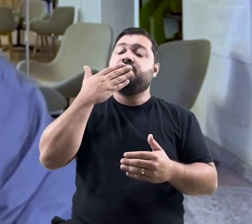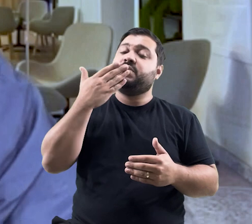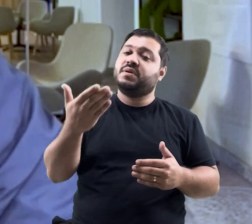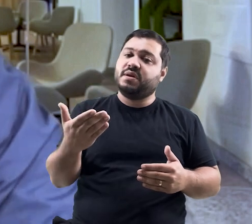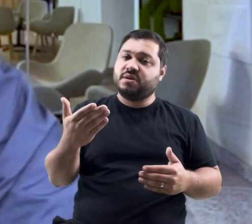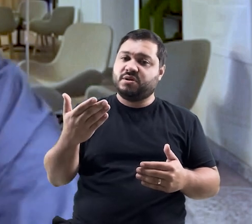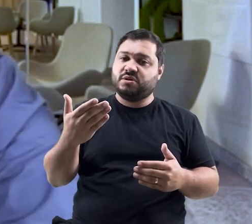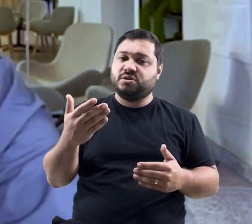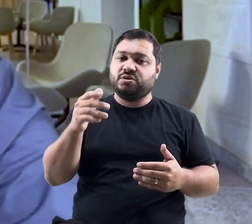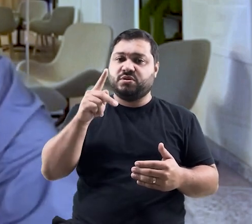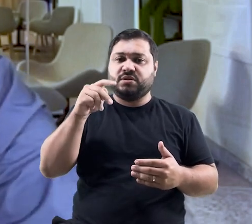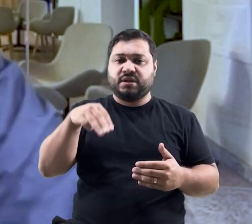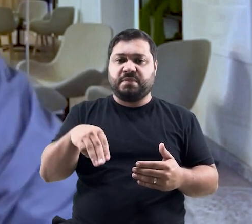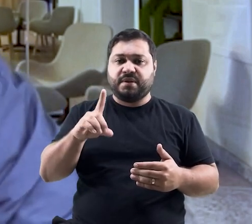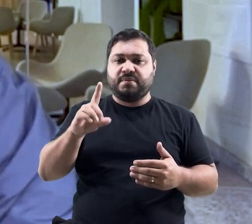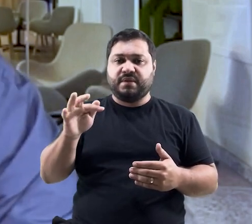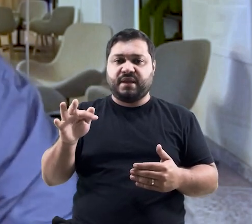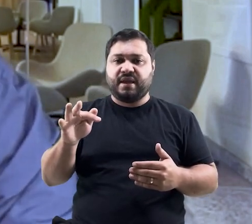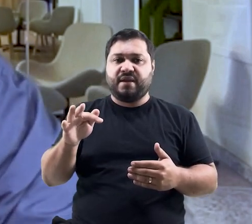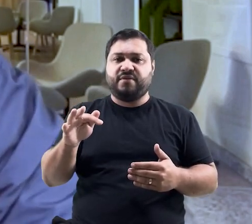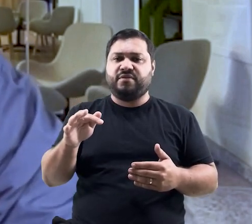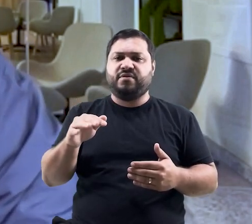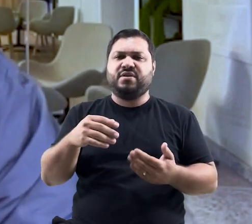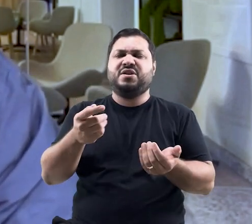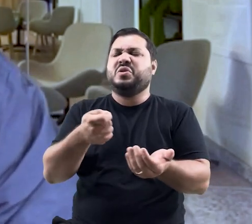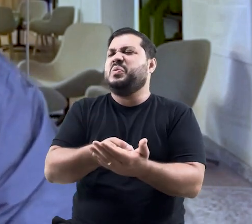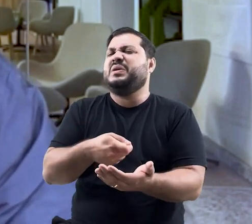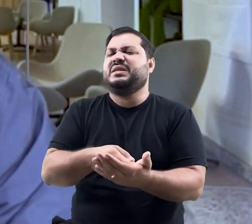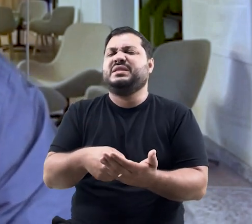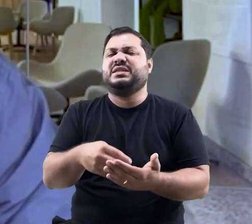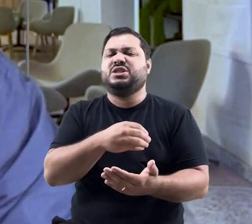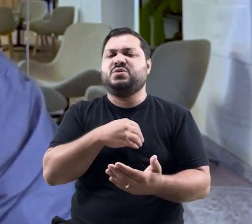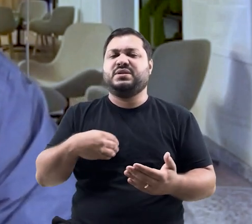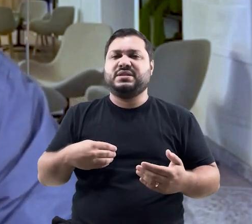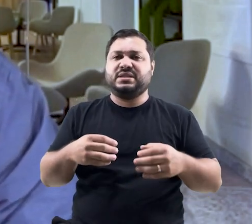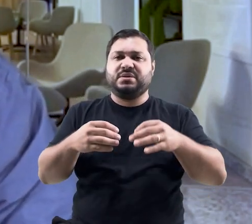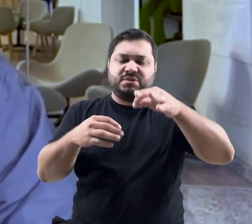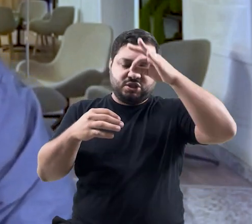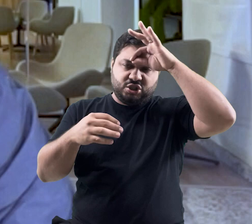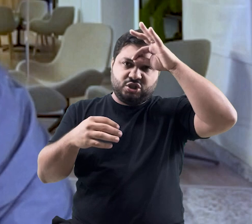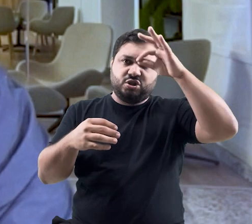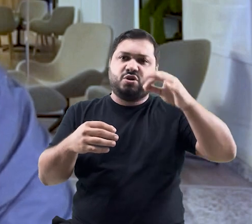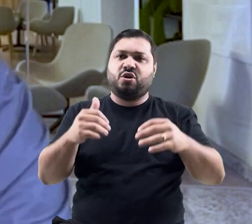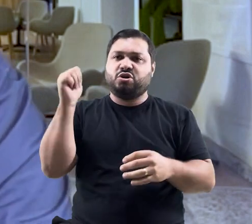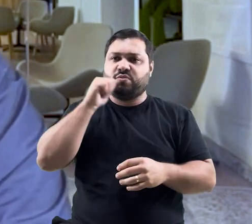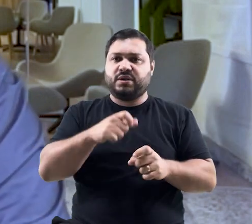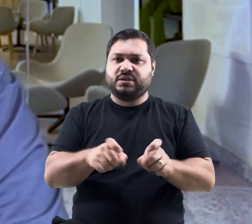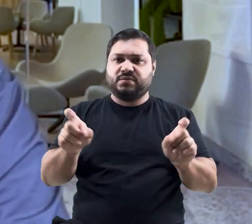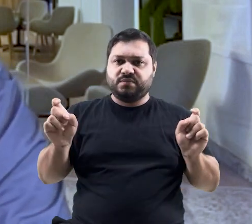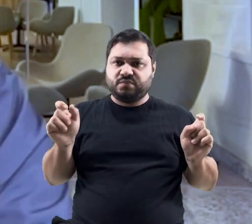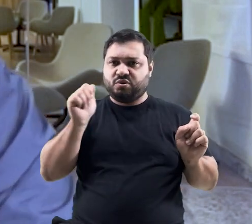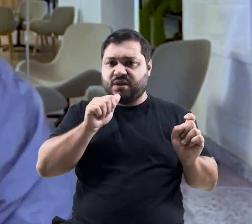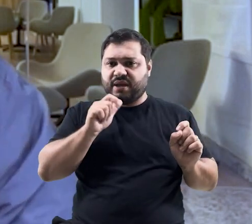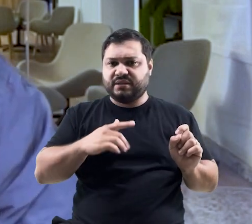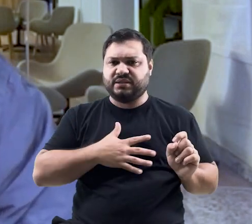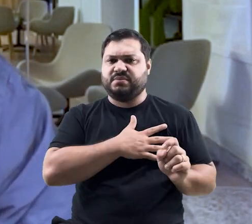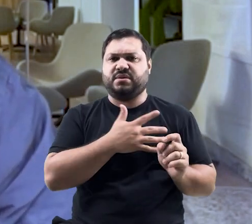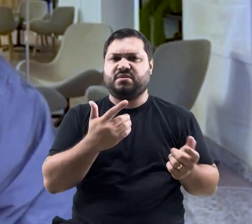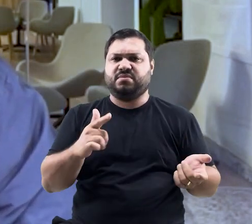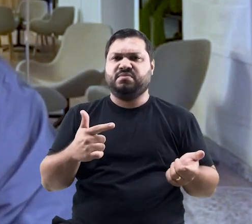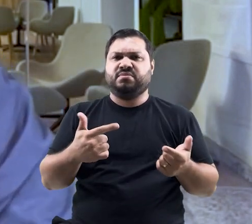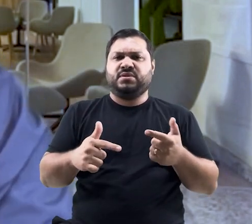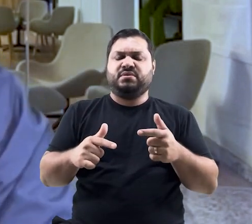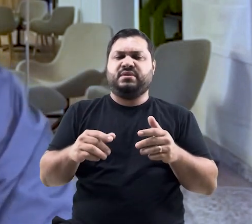DF recomendou que a PMDF deixasse de exigir o exame ginecológico para as mulheres, por uma questão